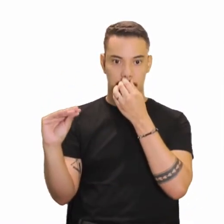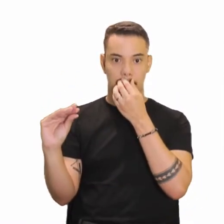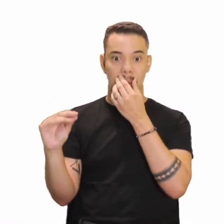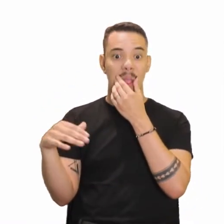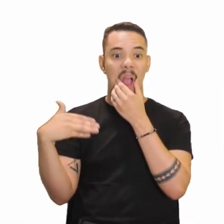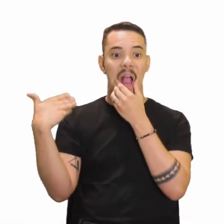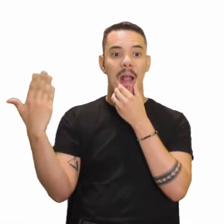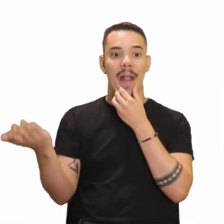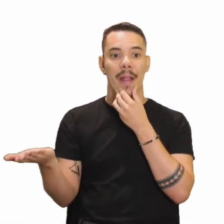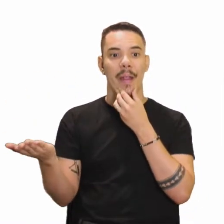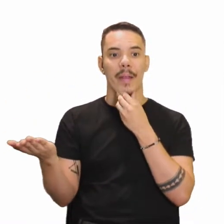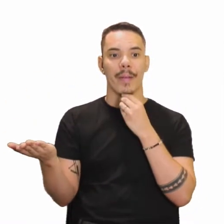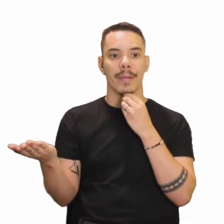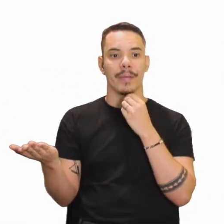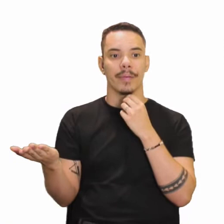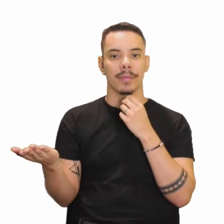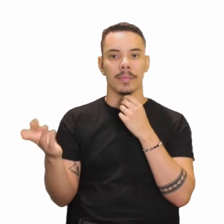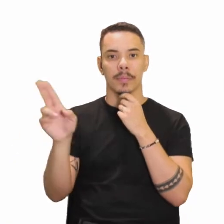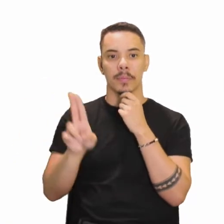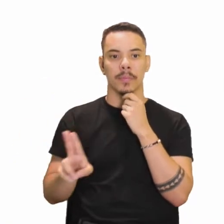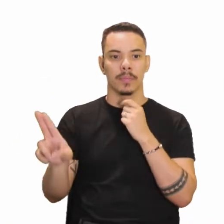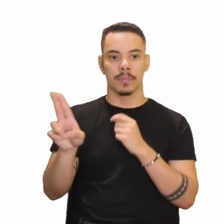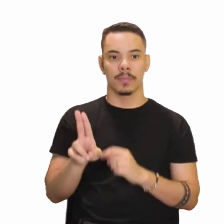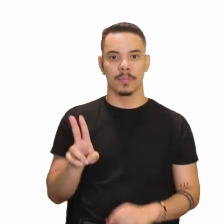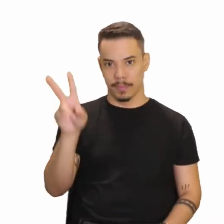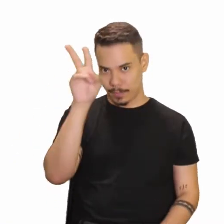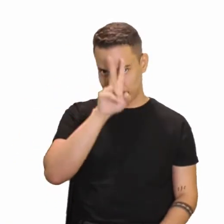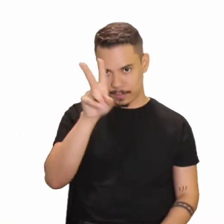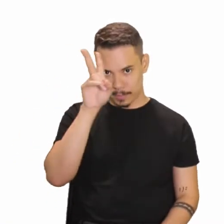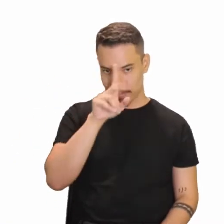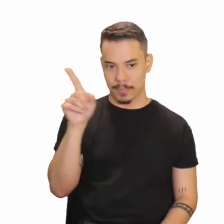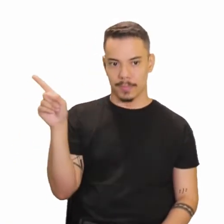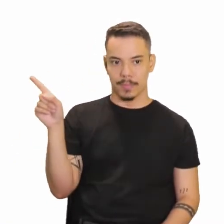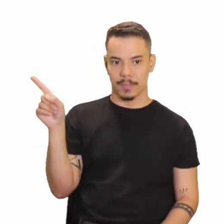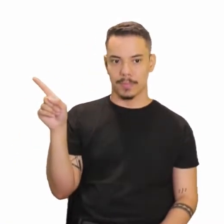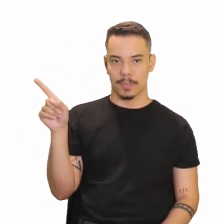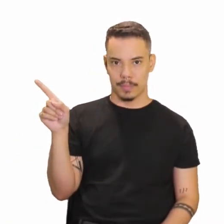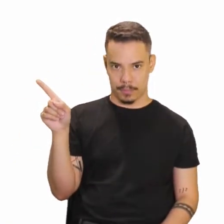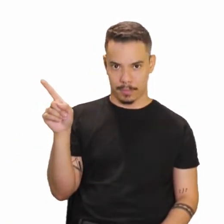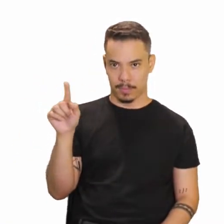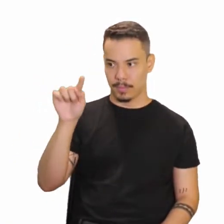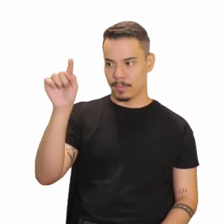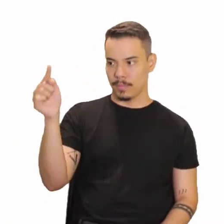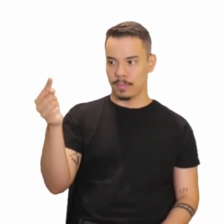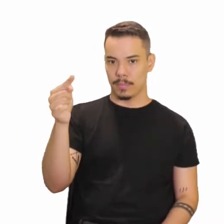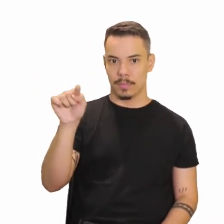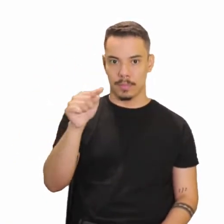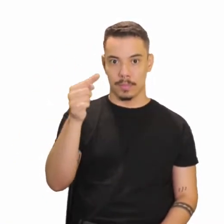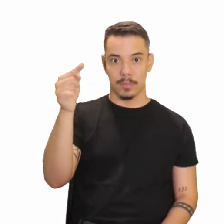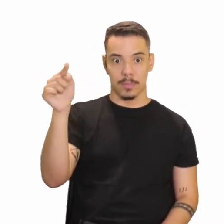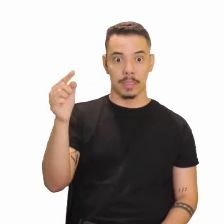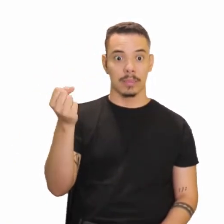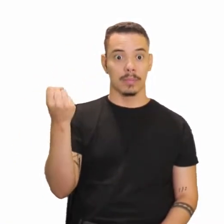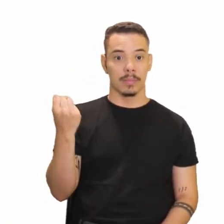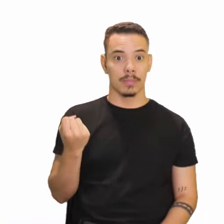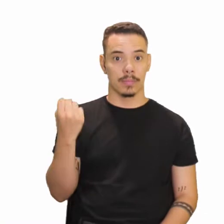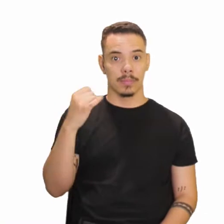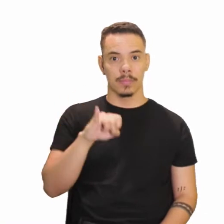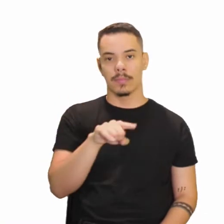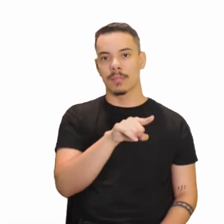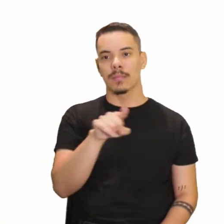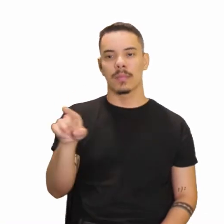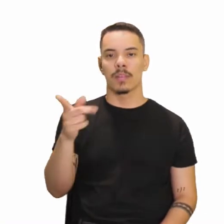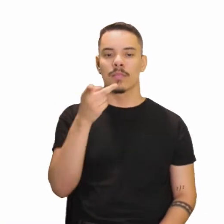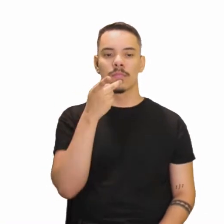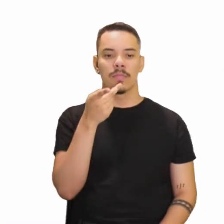o balão que você vai usar aquele de linha reta belezinha quando você quer